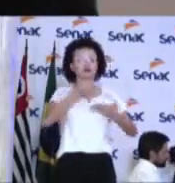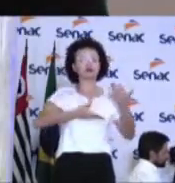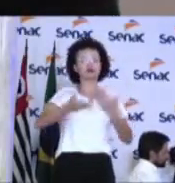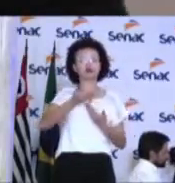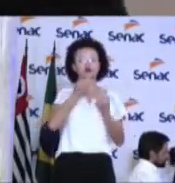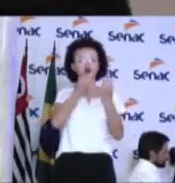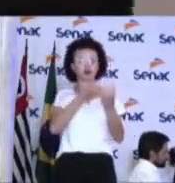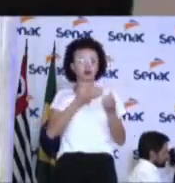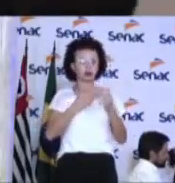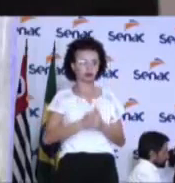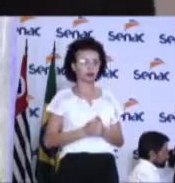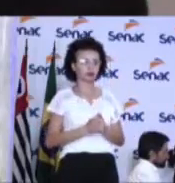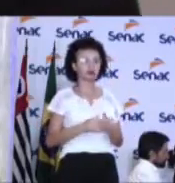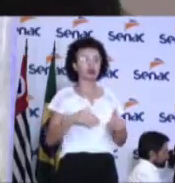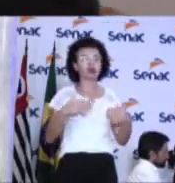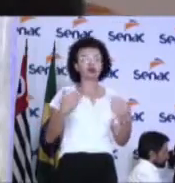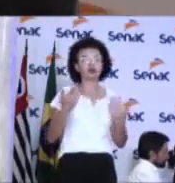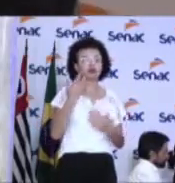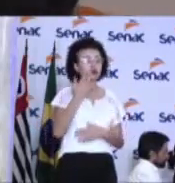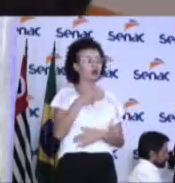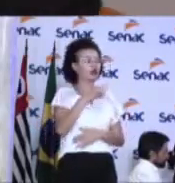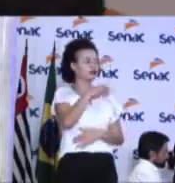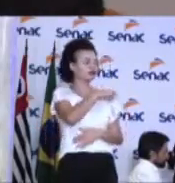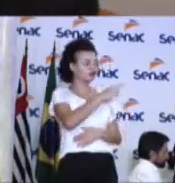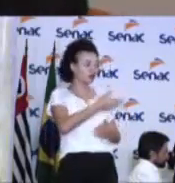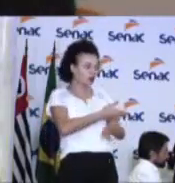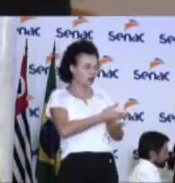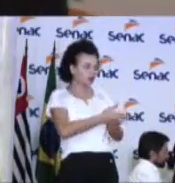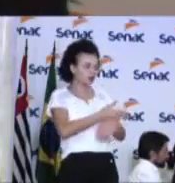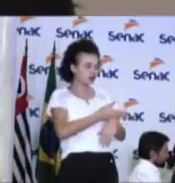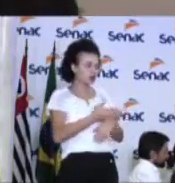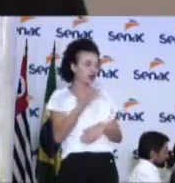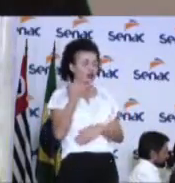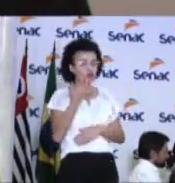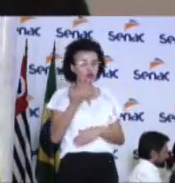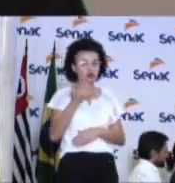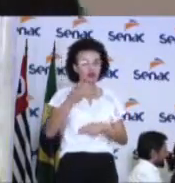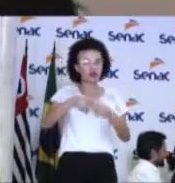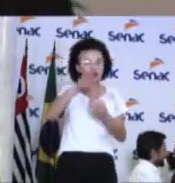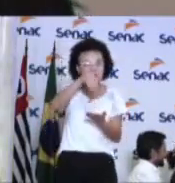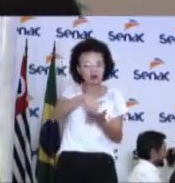Então, não sei se alguém quer começar, talvez o que chegou por último.